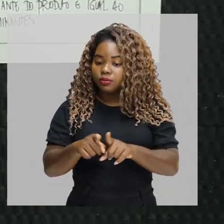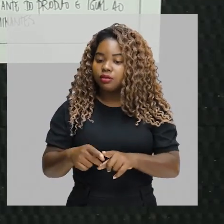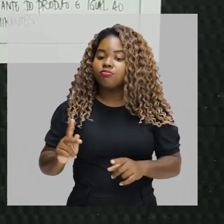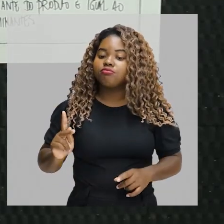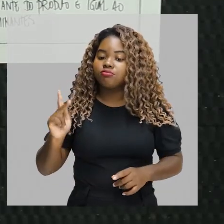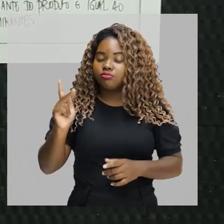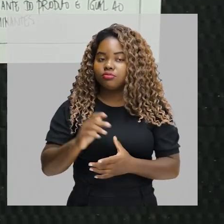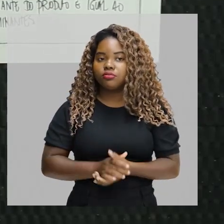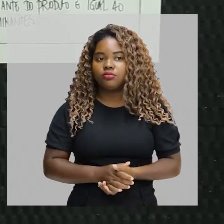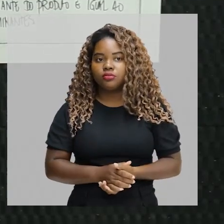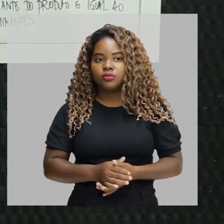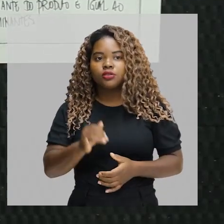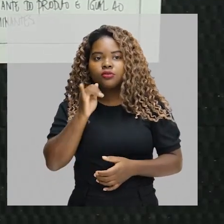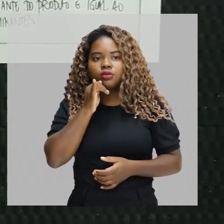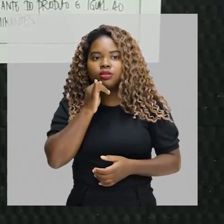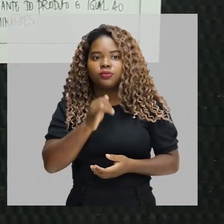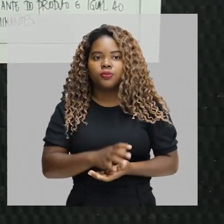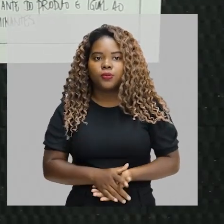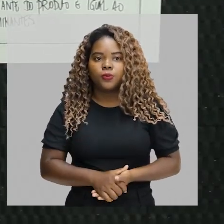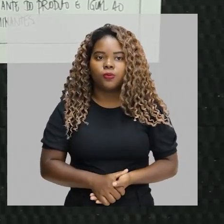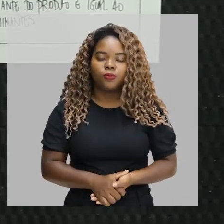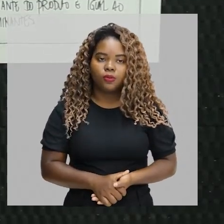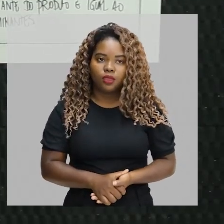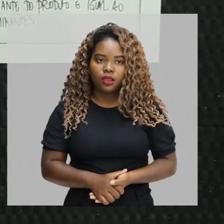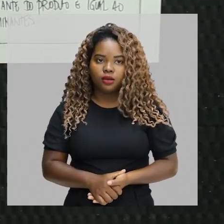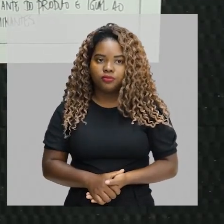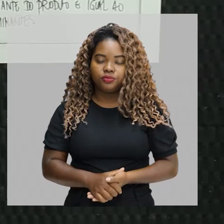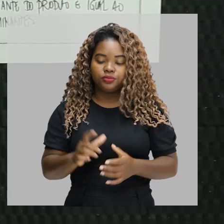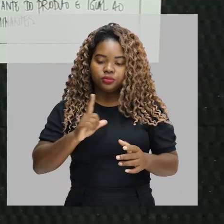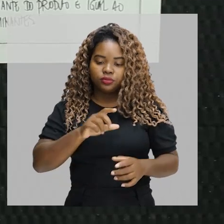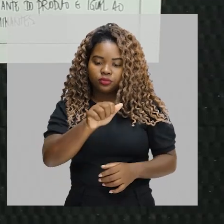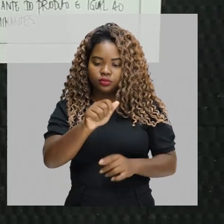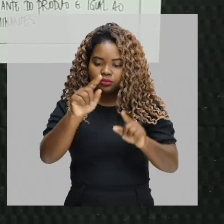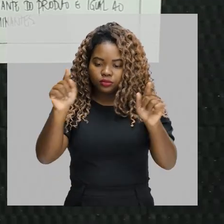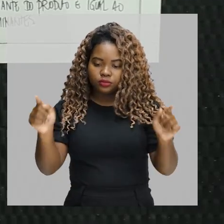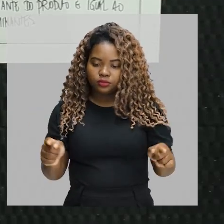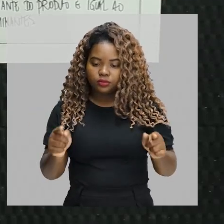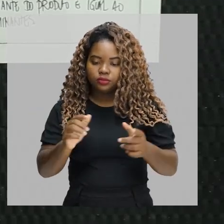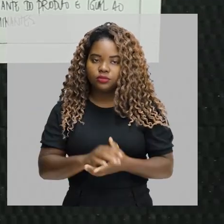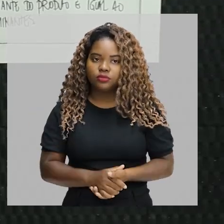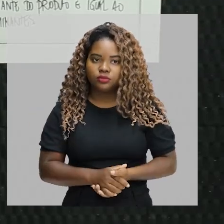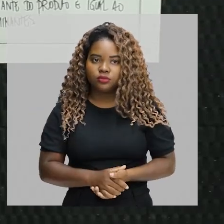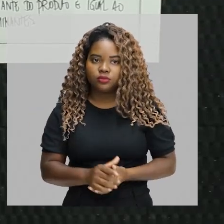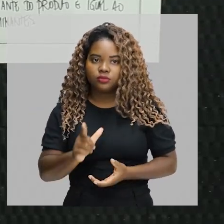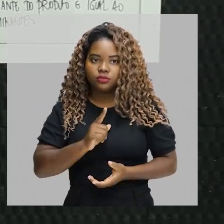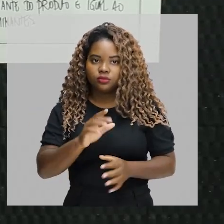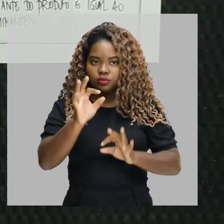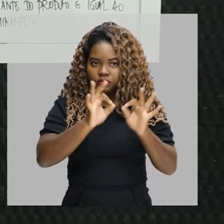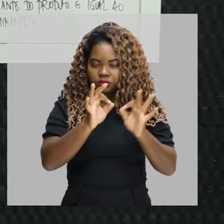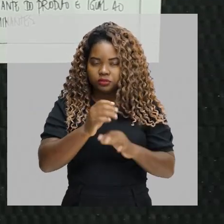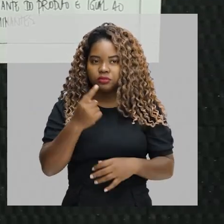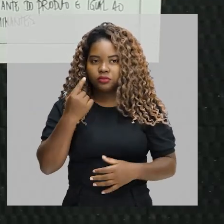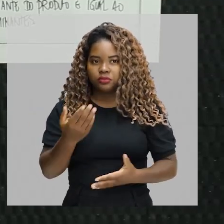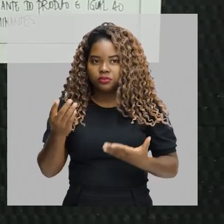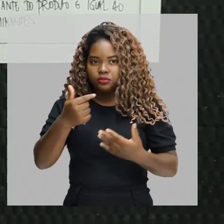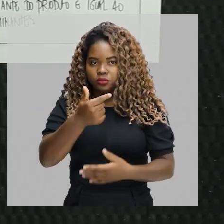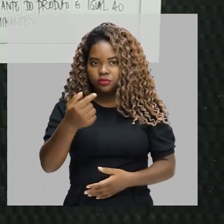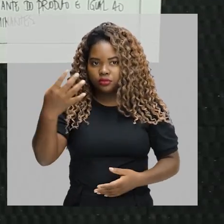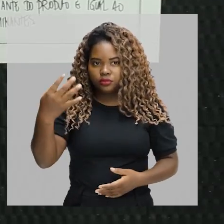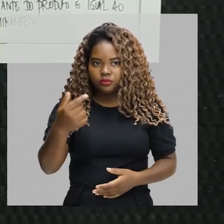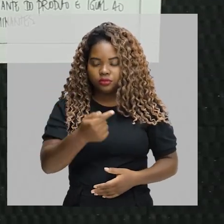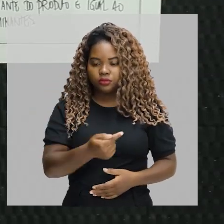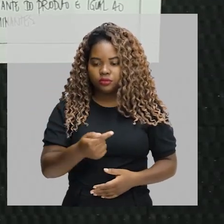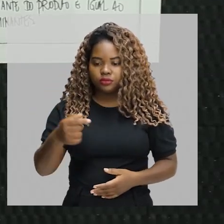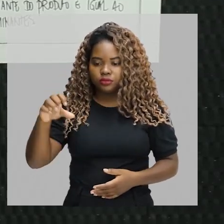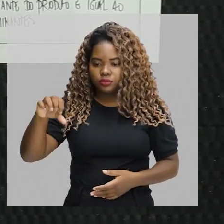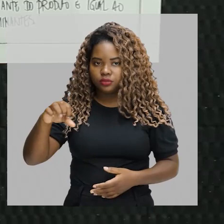vamos supor que eu tenha a matriz A. Minha matriz A vai ser formada por 2, 4,